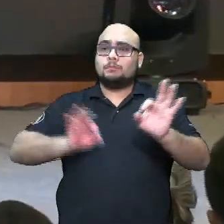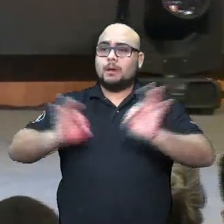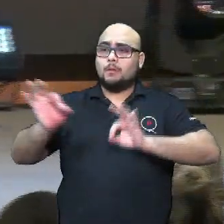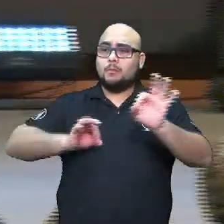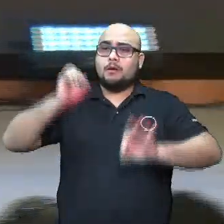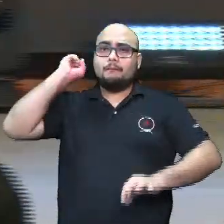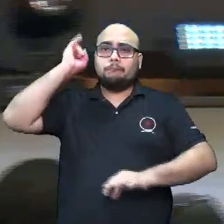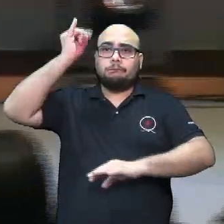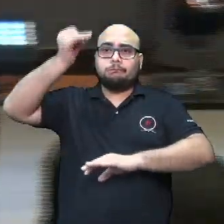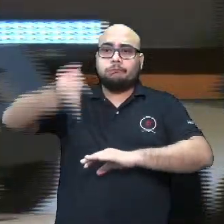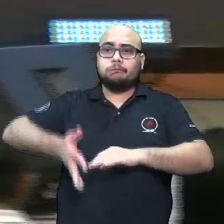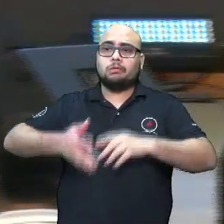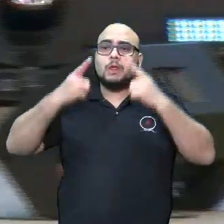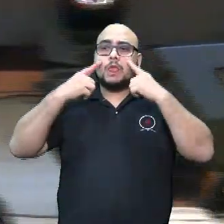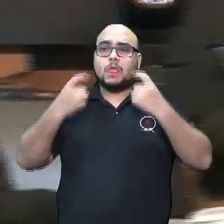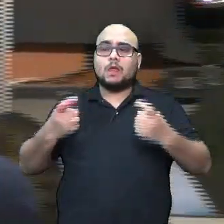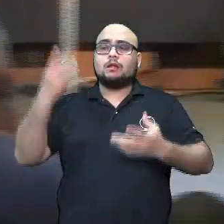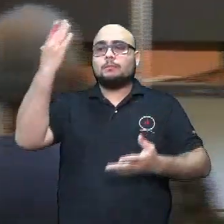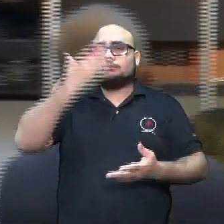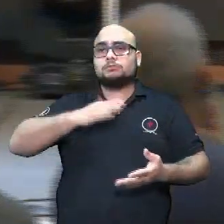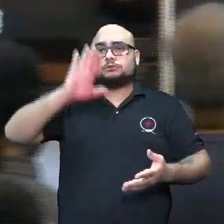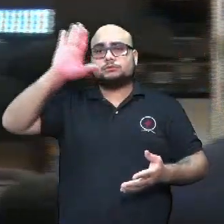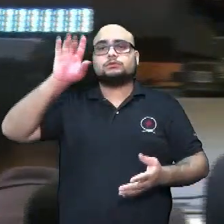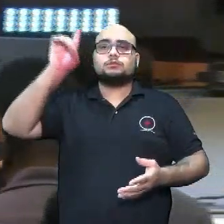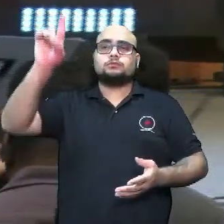para não querer sair da presença.